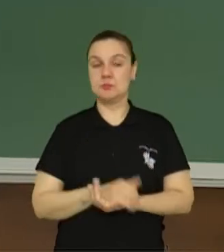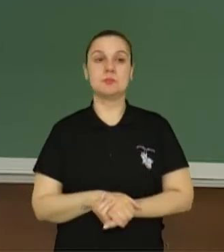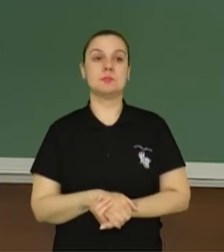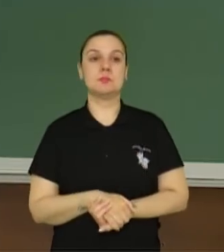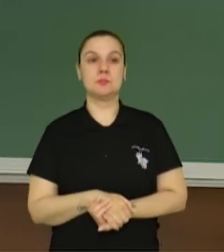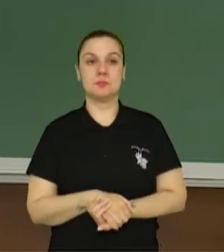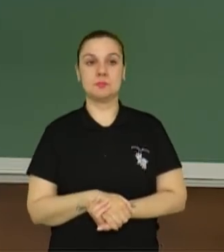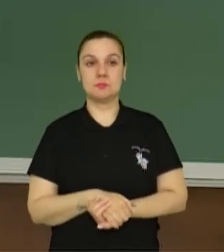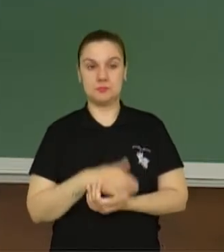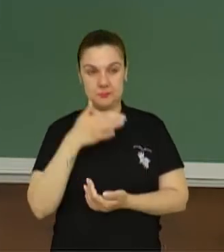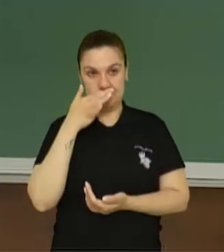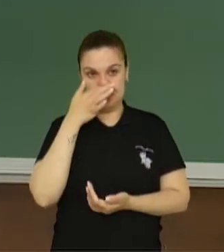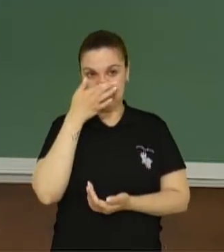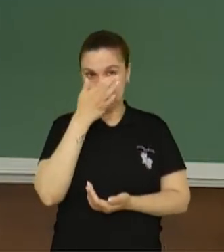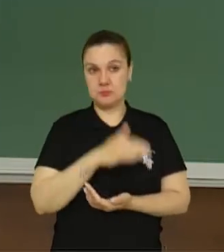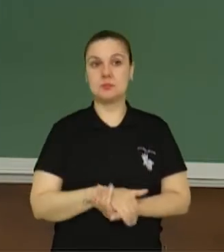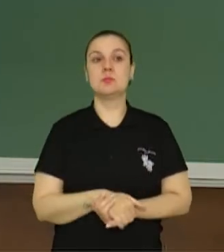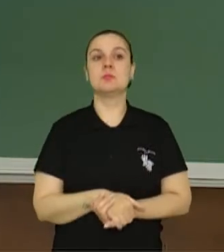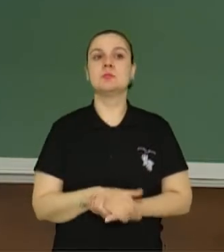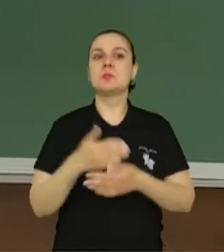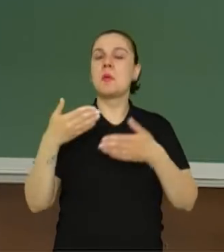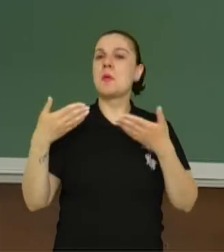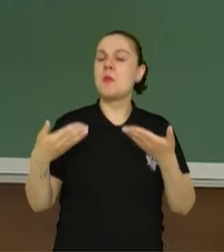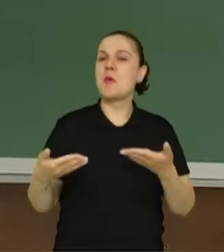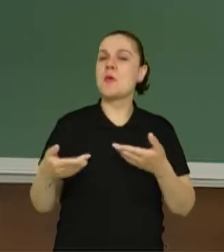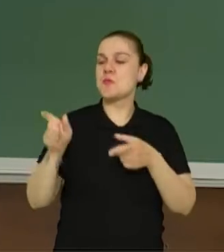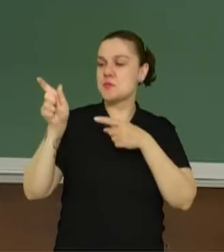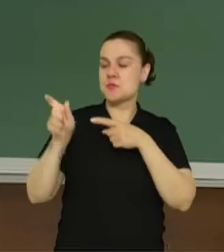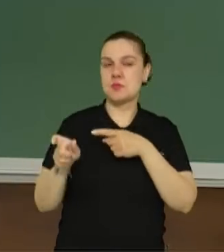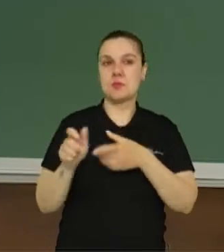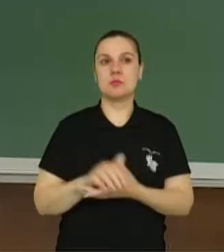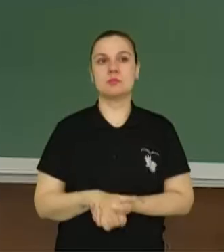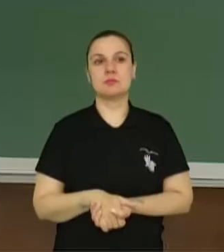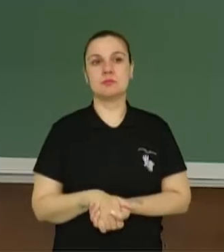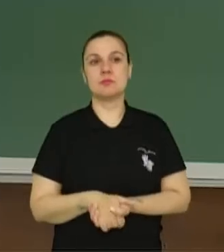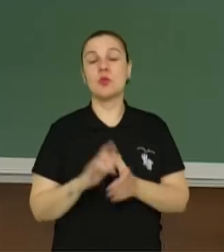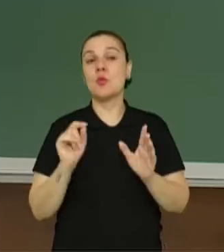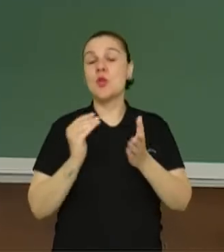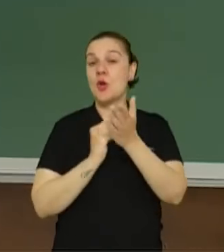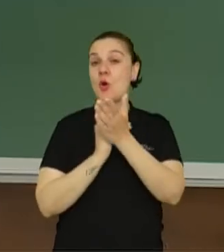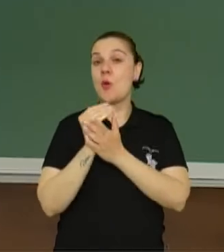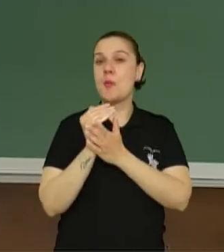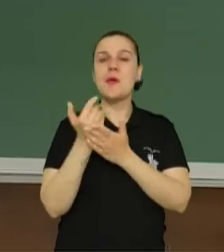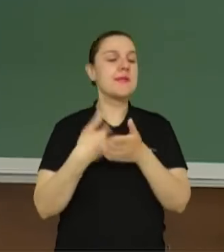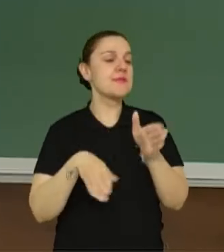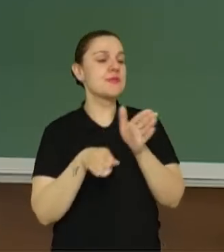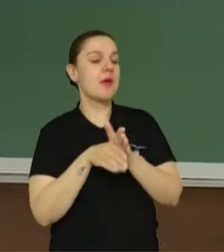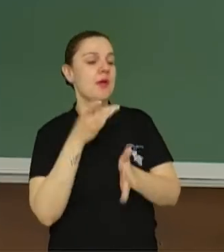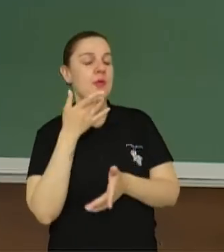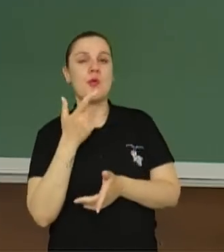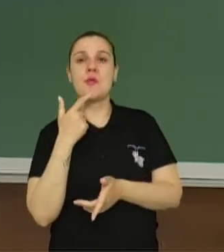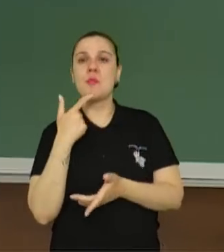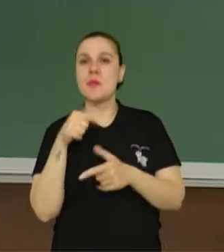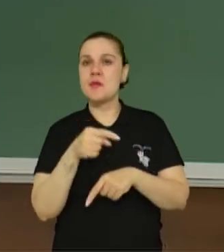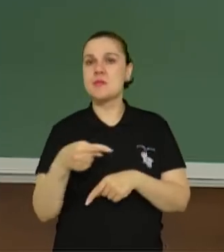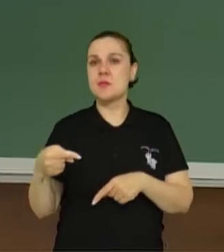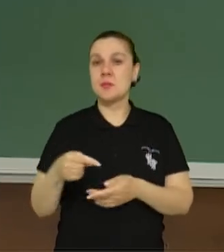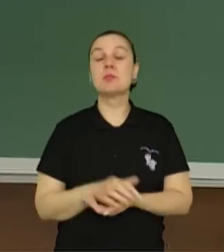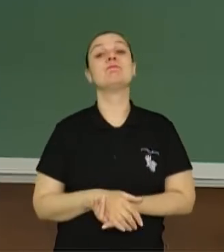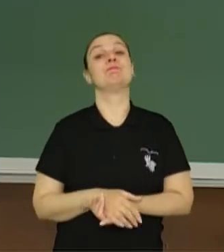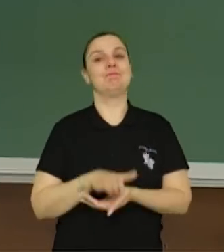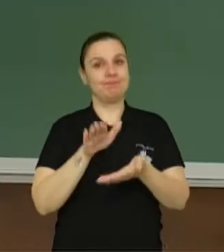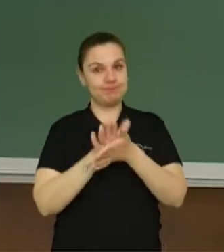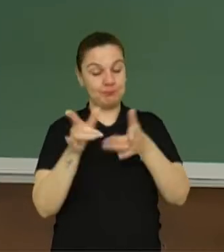né, desse trecho destacado. Qual era o sujeito? O que começam a chegar na cor vermelha essa semana?